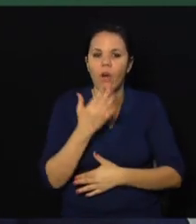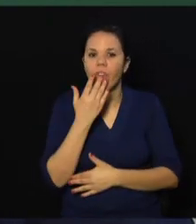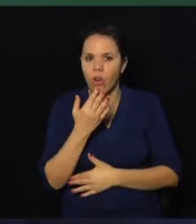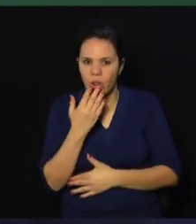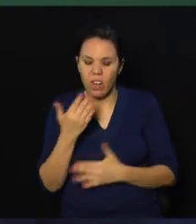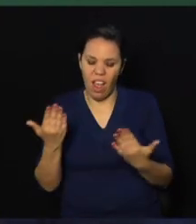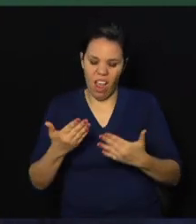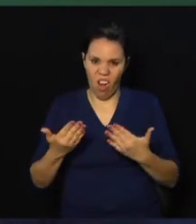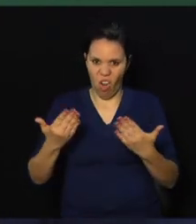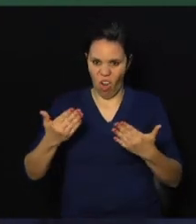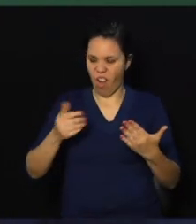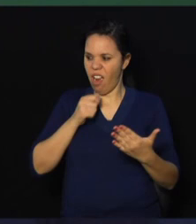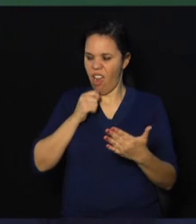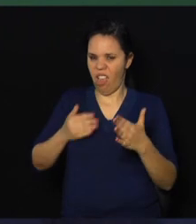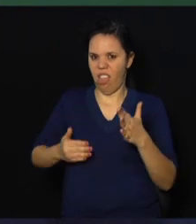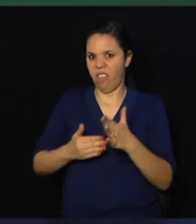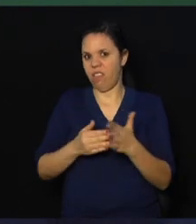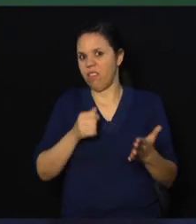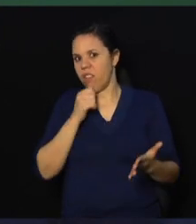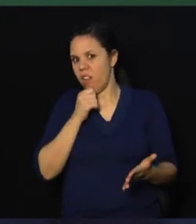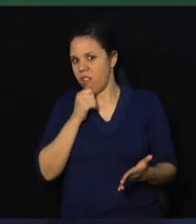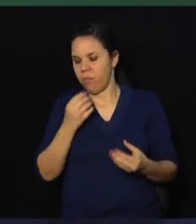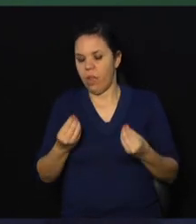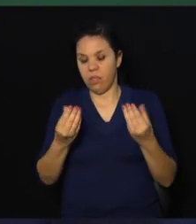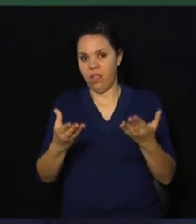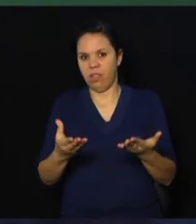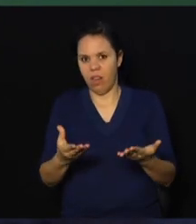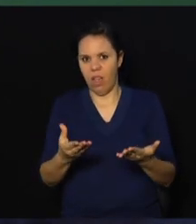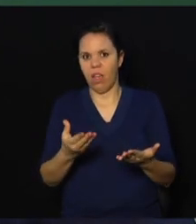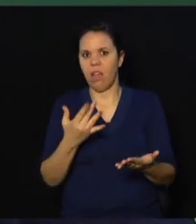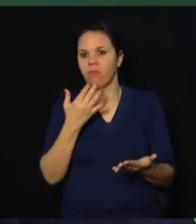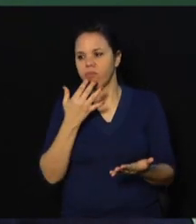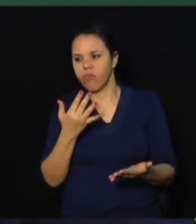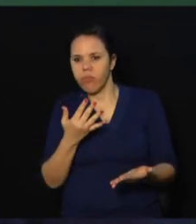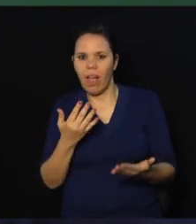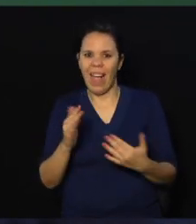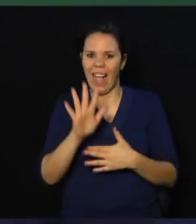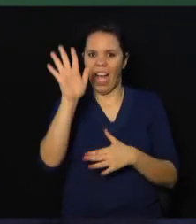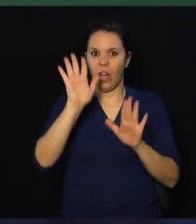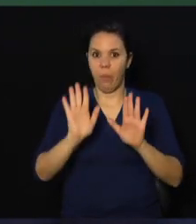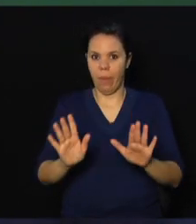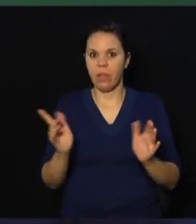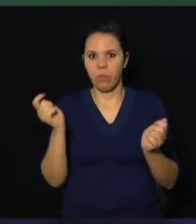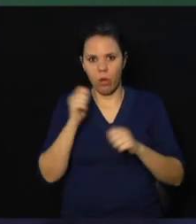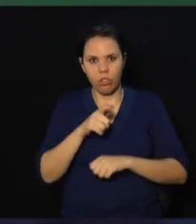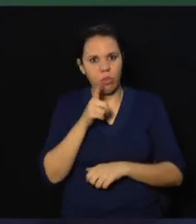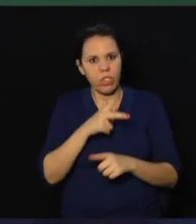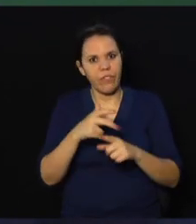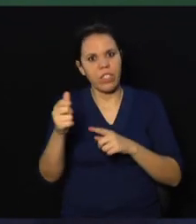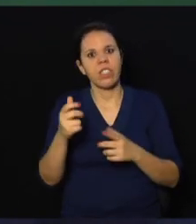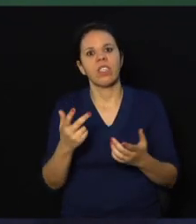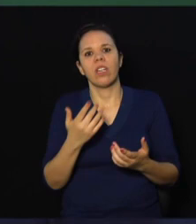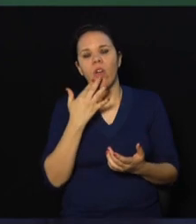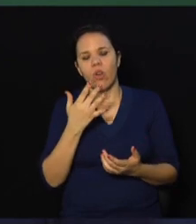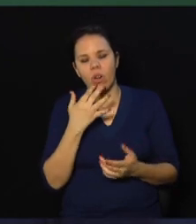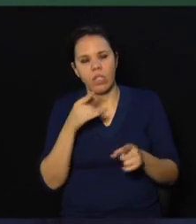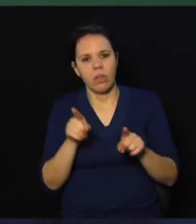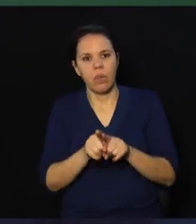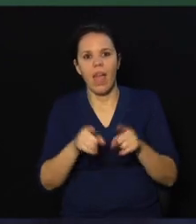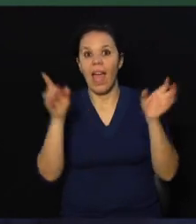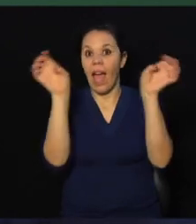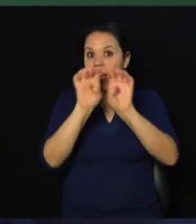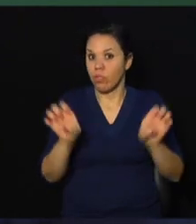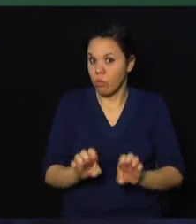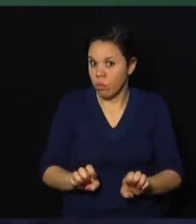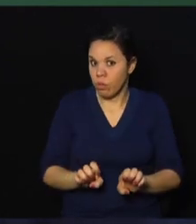não pode ser entregue para os alunos no final do ano, mas também tem alguns obstáculos para serem vencidos, como toda a parte de infraestrutura para